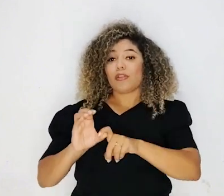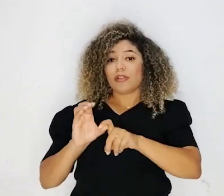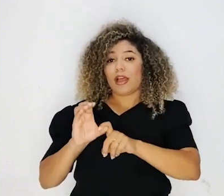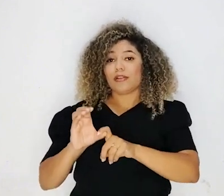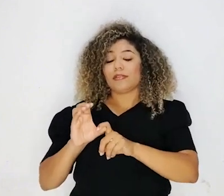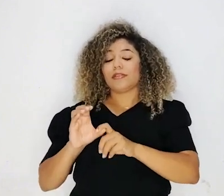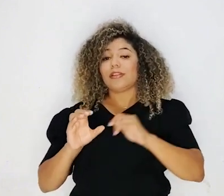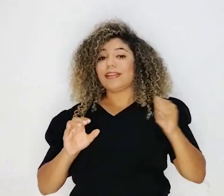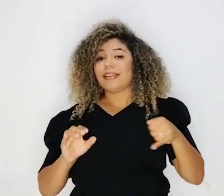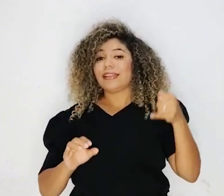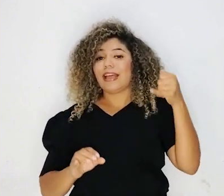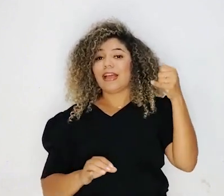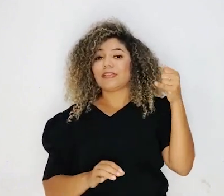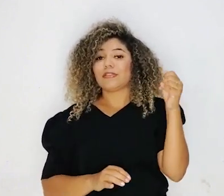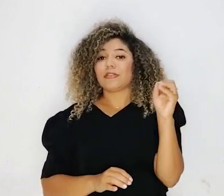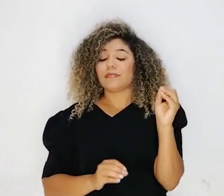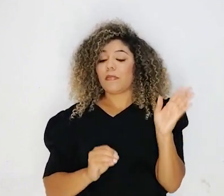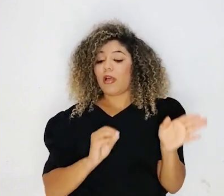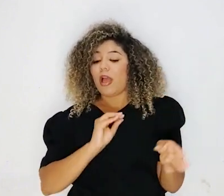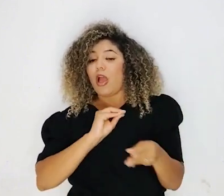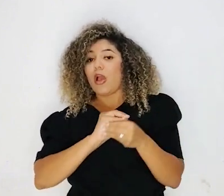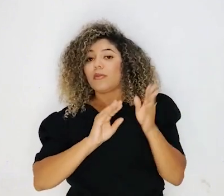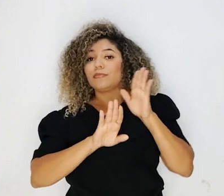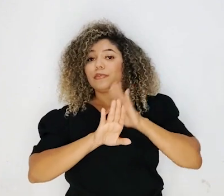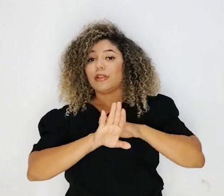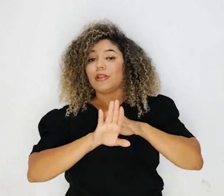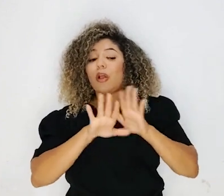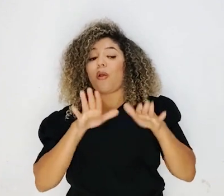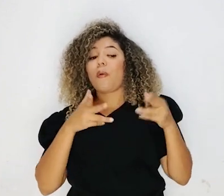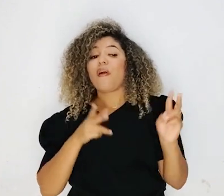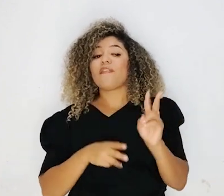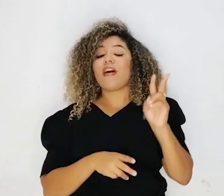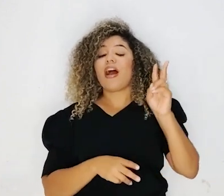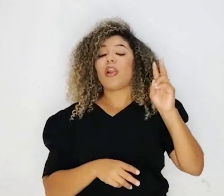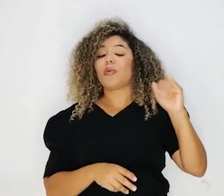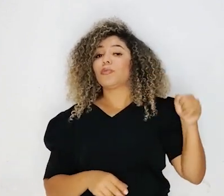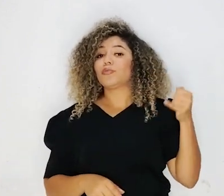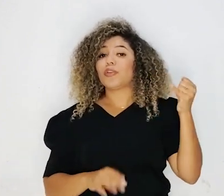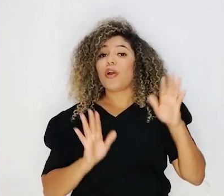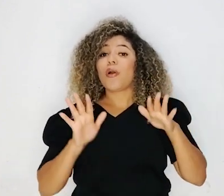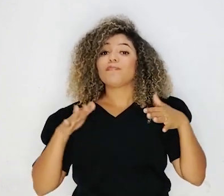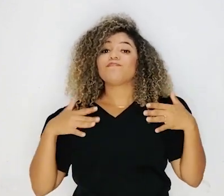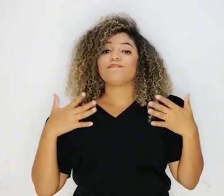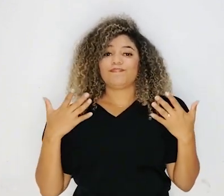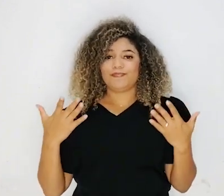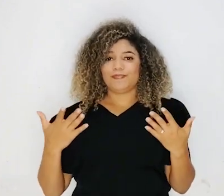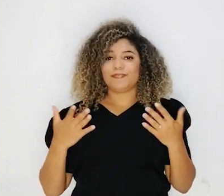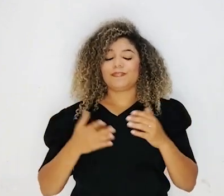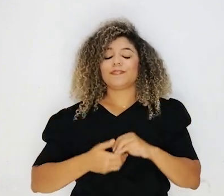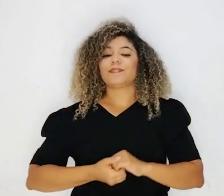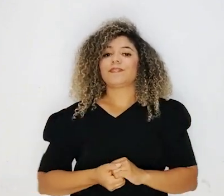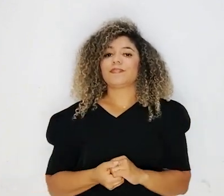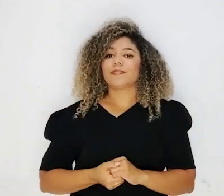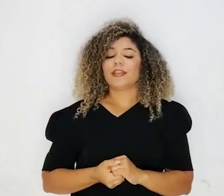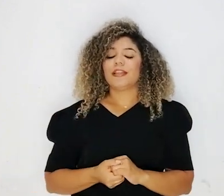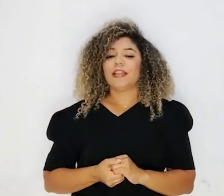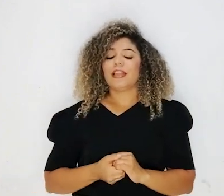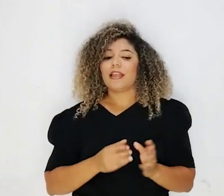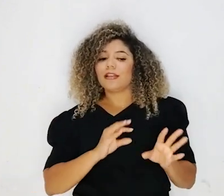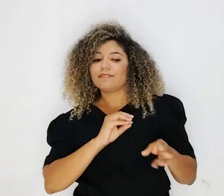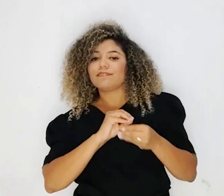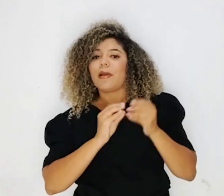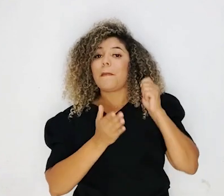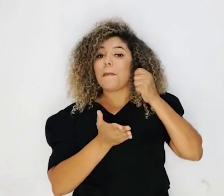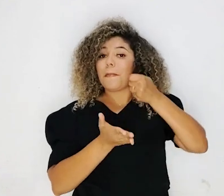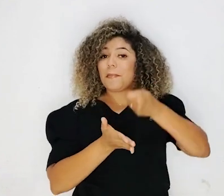com a taxa de juros embutida nessa negociação, né? Então, qual foi a taxa de juros que João deixou embutida aí para o